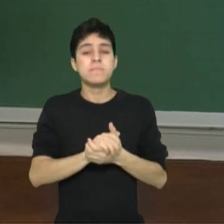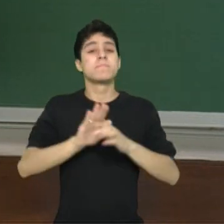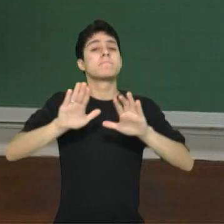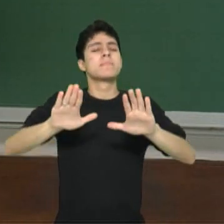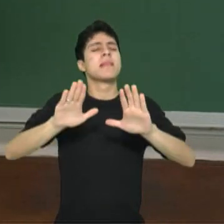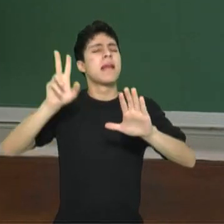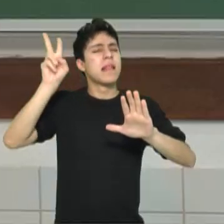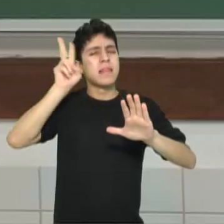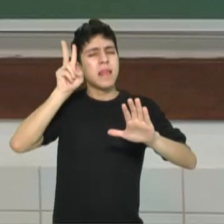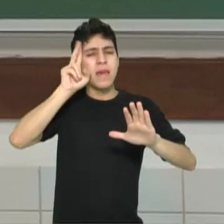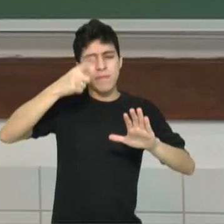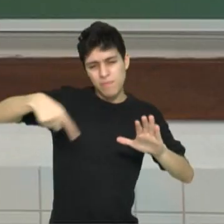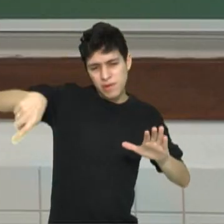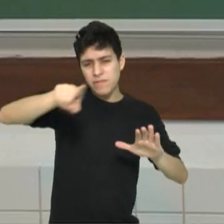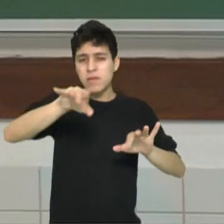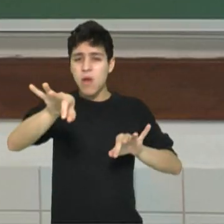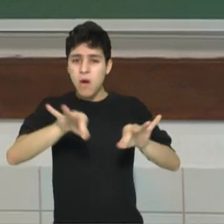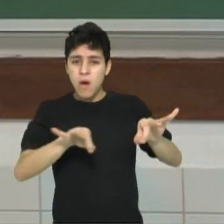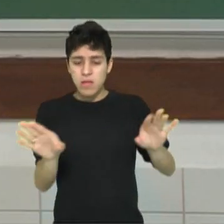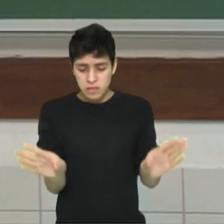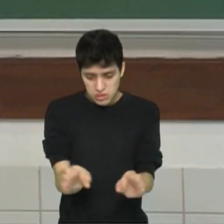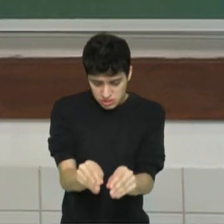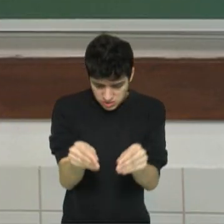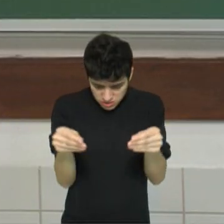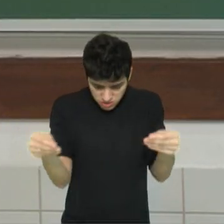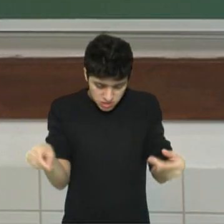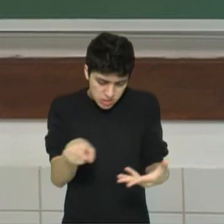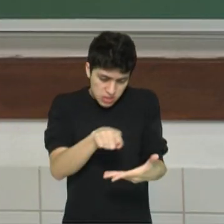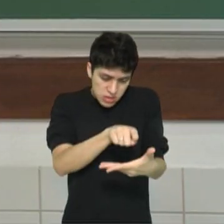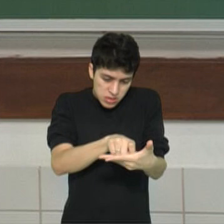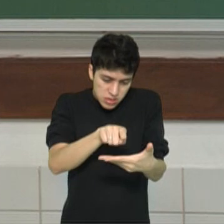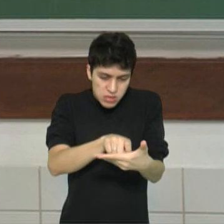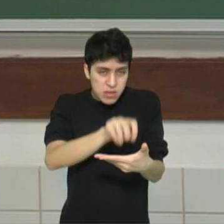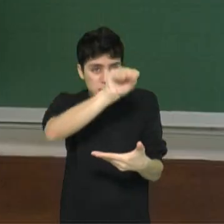lembre, faça aí no seu caderno, no seu material, a